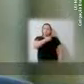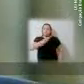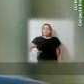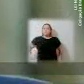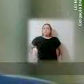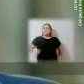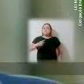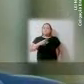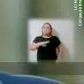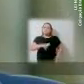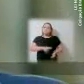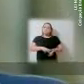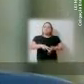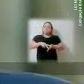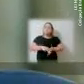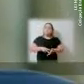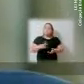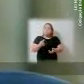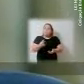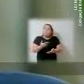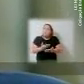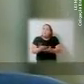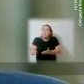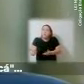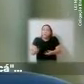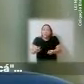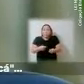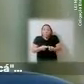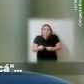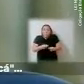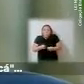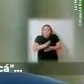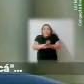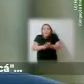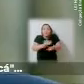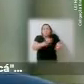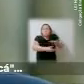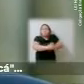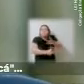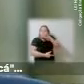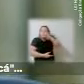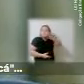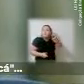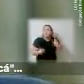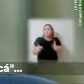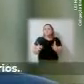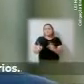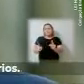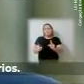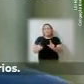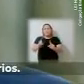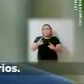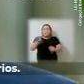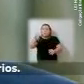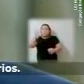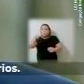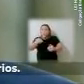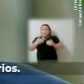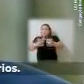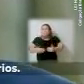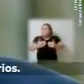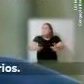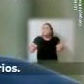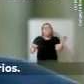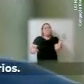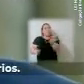do presidente De não deixar o dinheiro sair Dessa forma descontrolada Do tomar lá da cá Porque não é só o